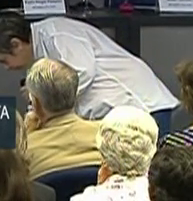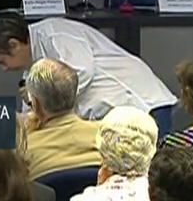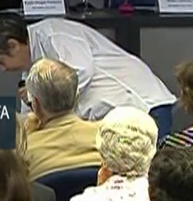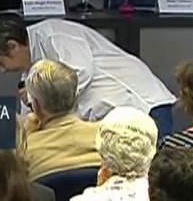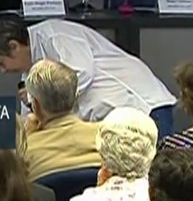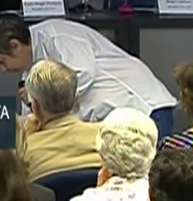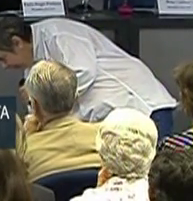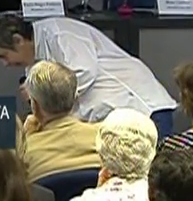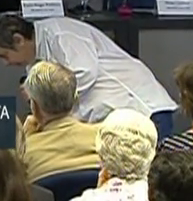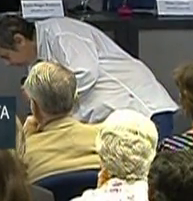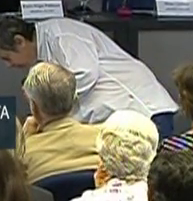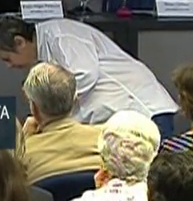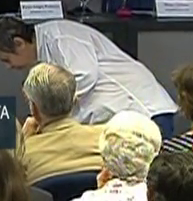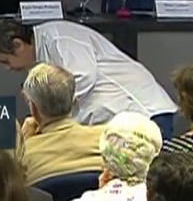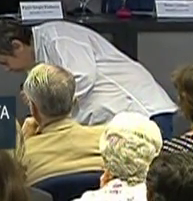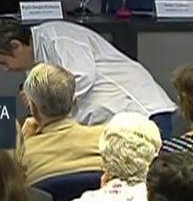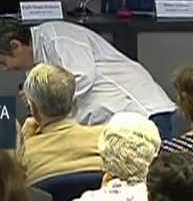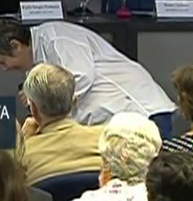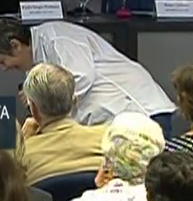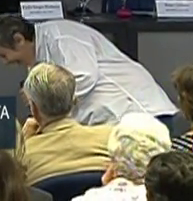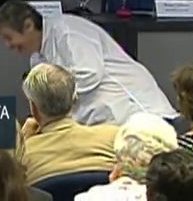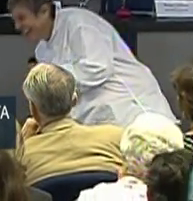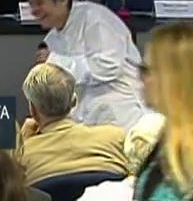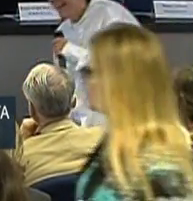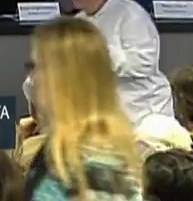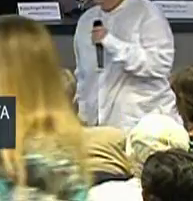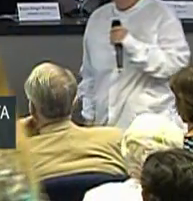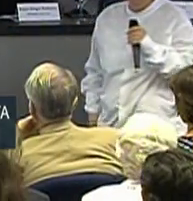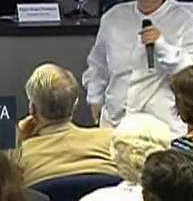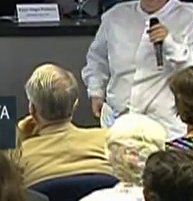não vou sentar, nunca estou nervosa, professor.